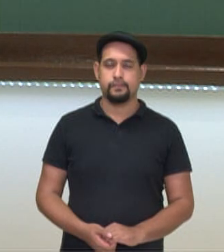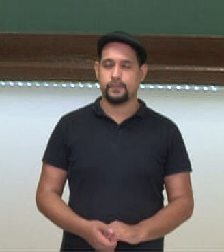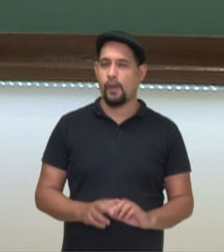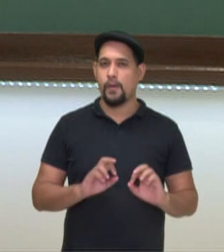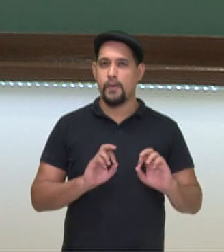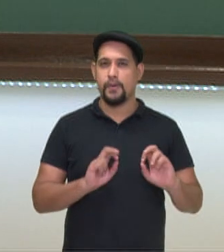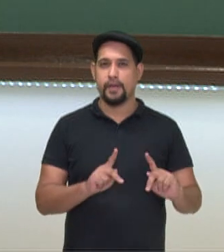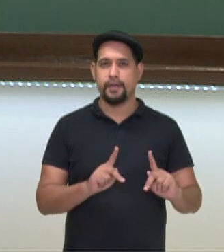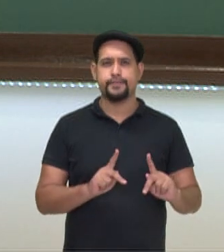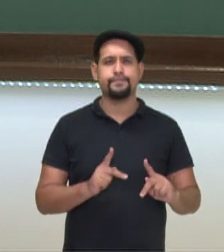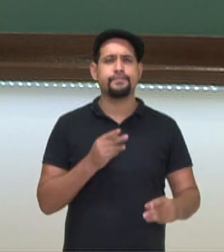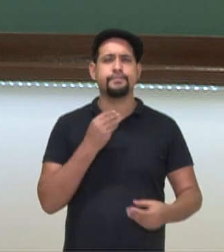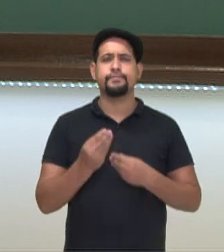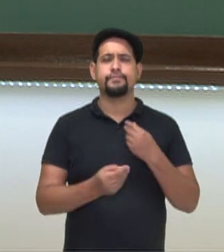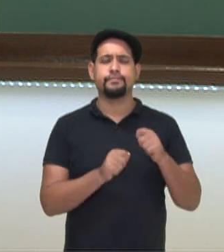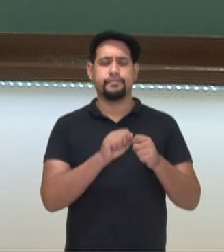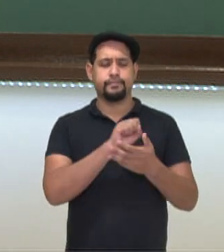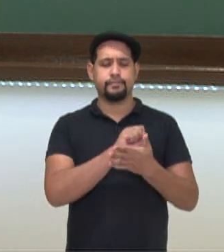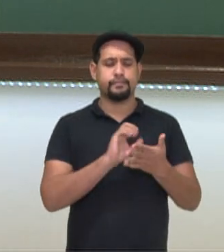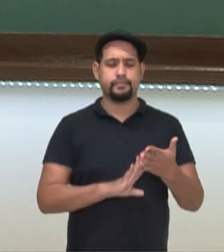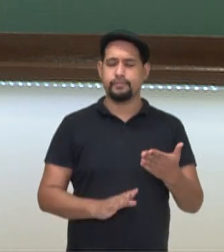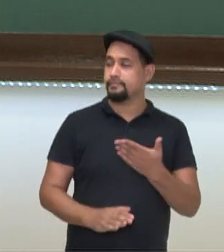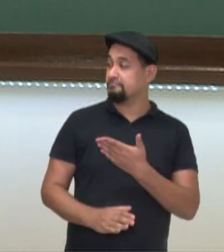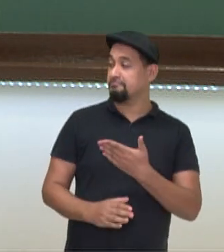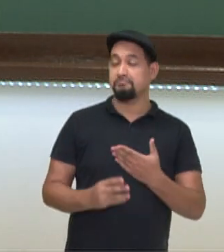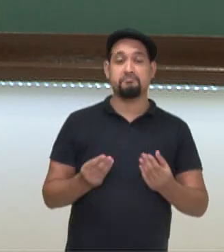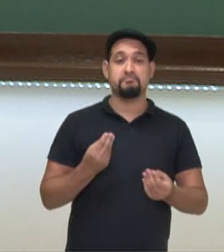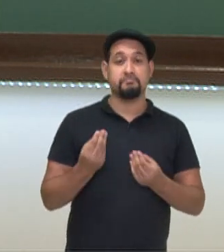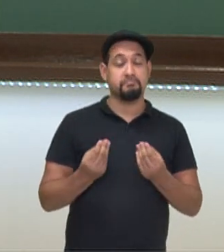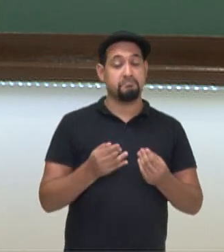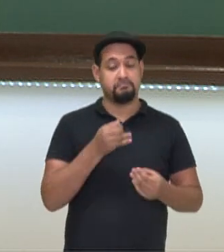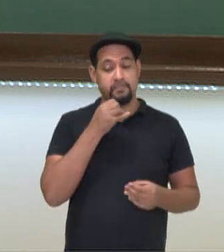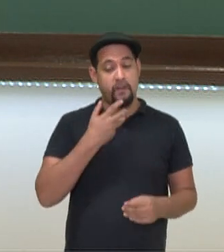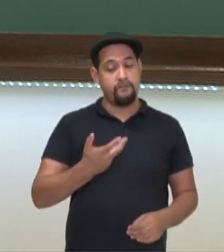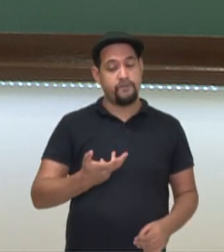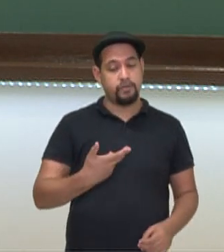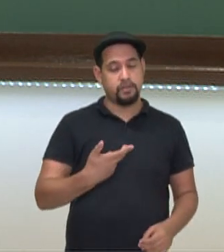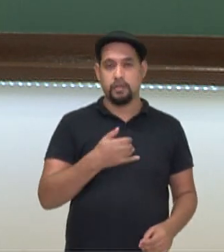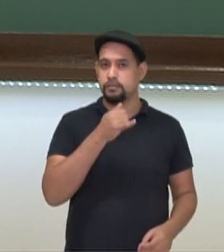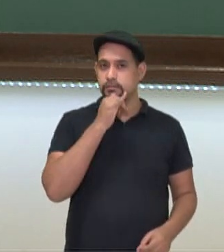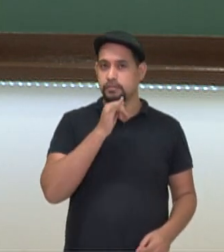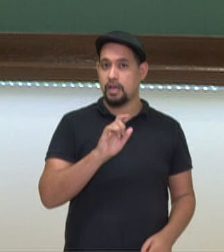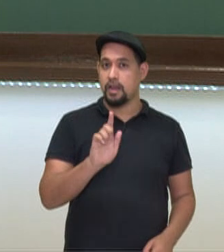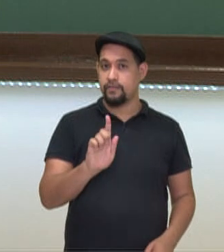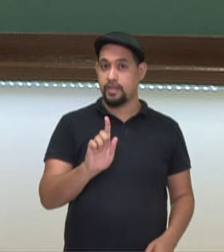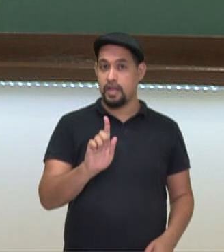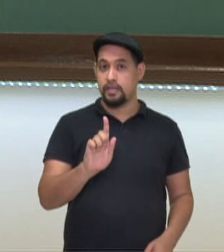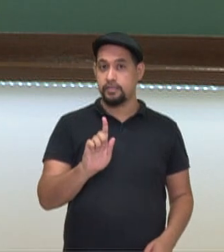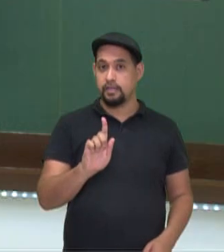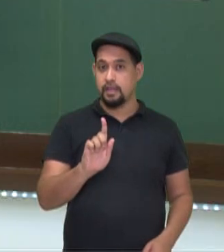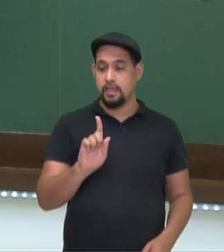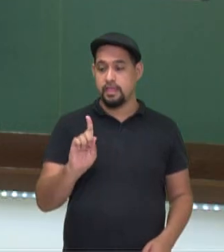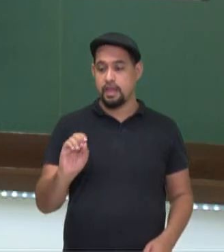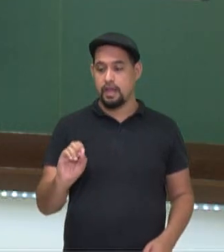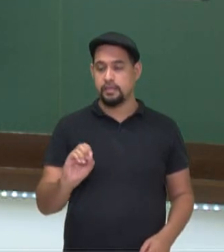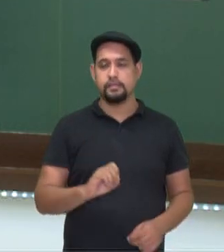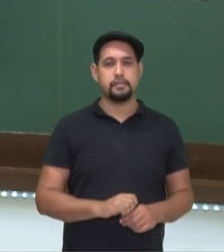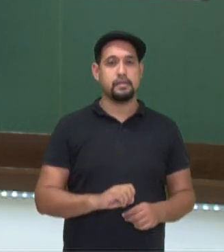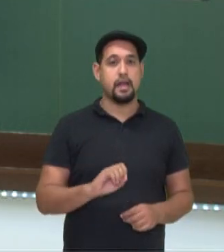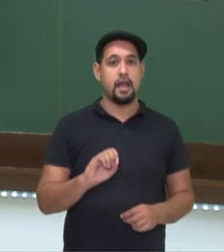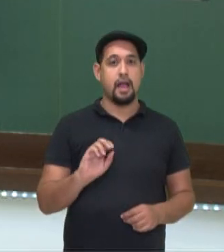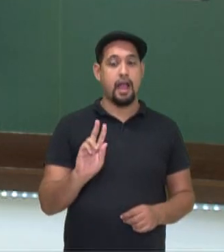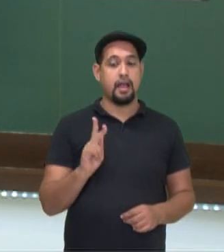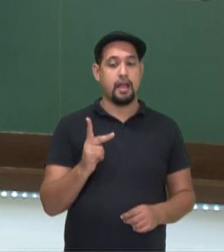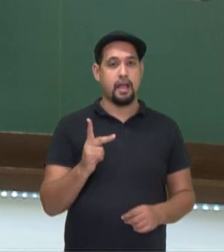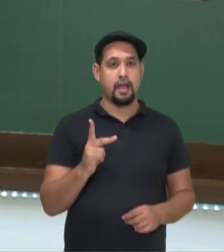Muito bem, pessoal. Então, como é que vai ficar esse exercício aqui? Eu quero a velocidade quando a gravidade é 10 e a altura é 80 metros. A altura é o